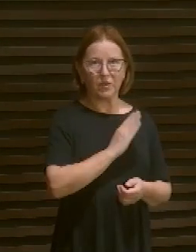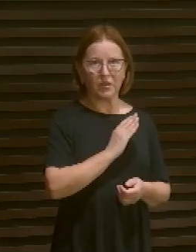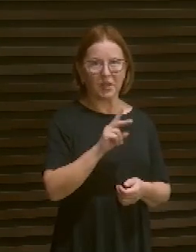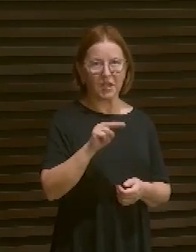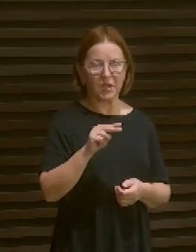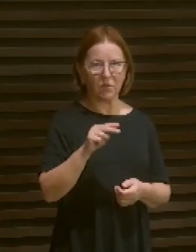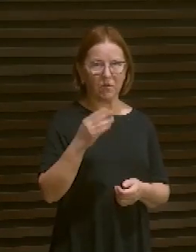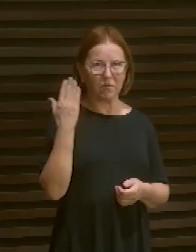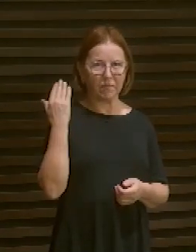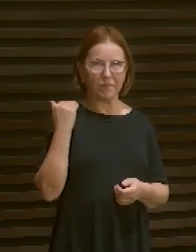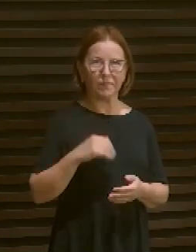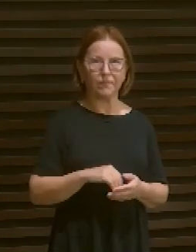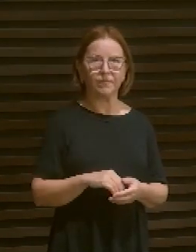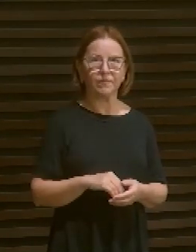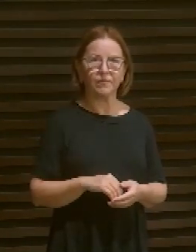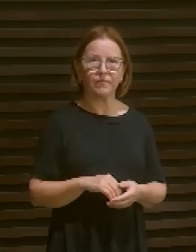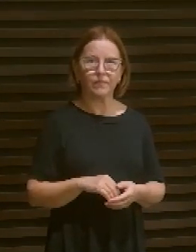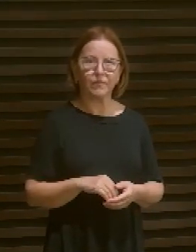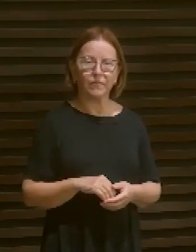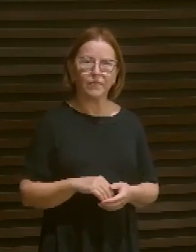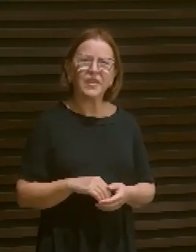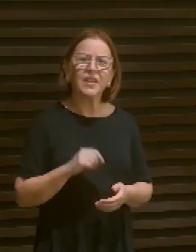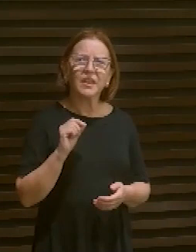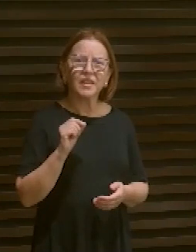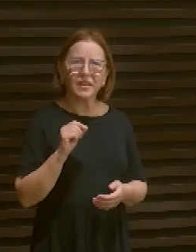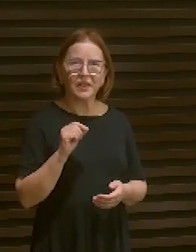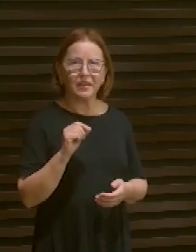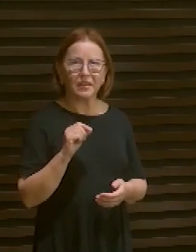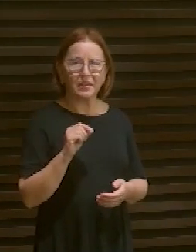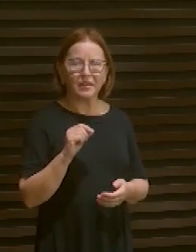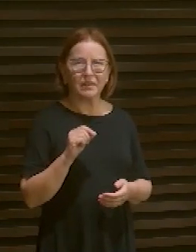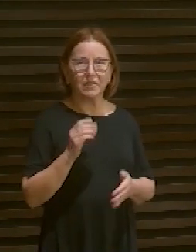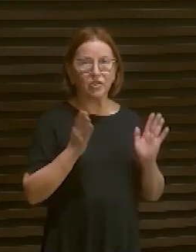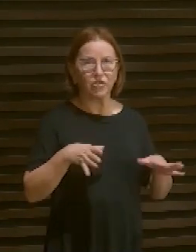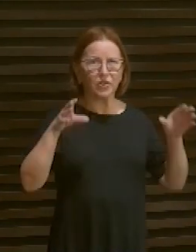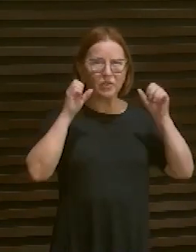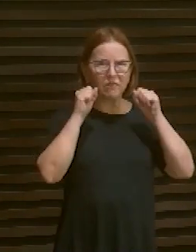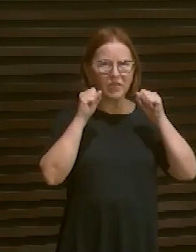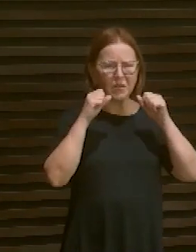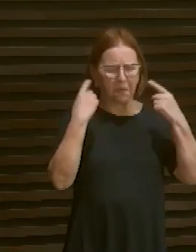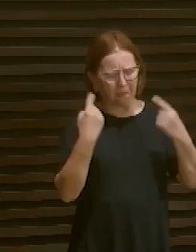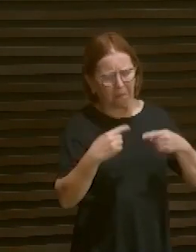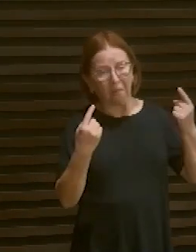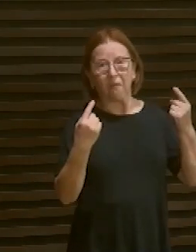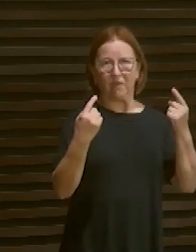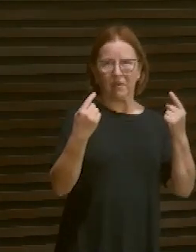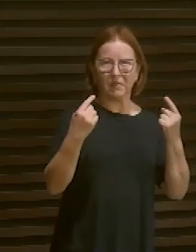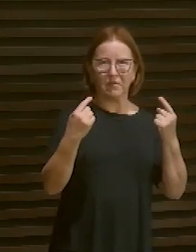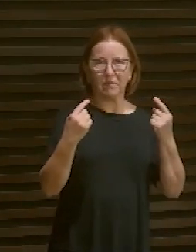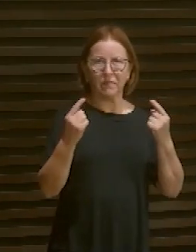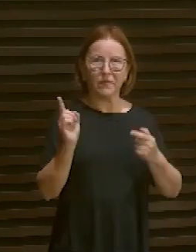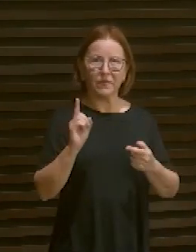na provocação. Ora, quais os que, tendo ouvido, se rebelaram? Não foram de